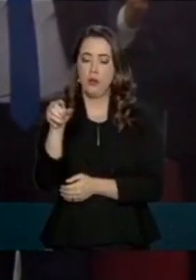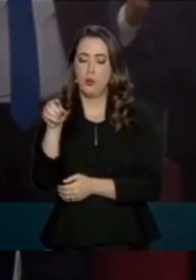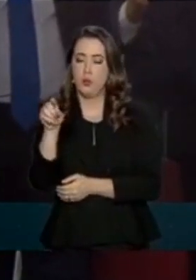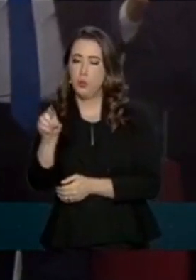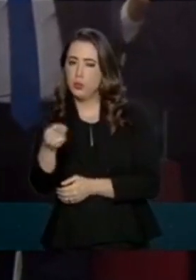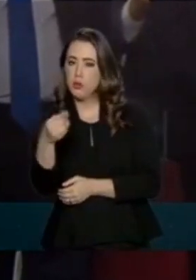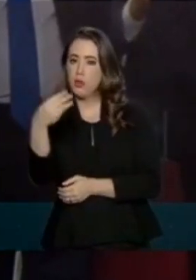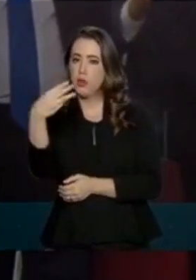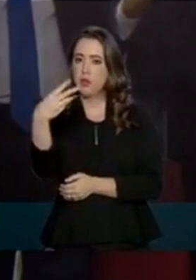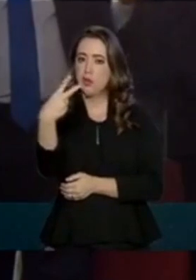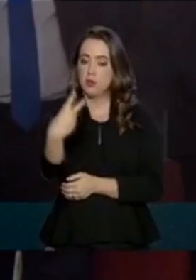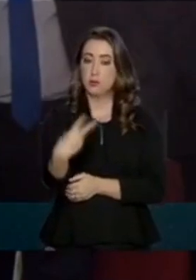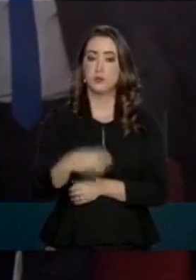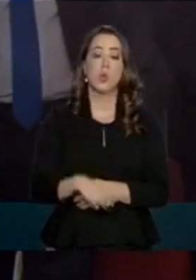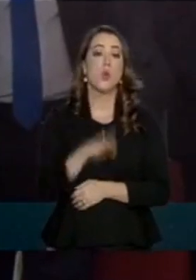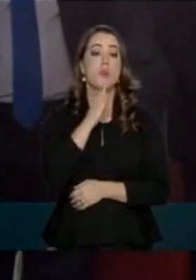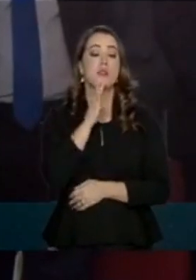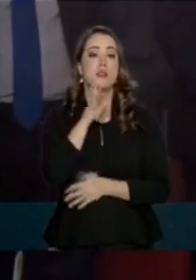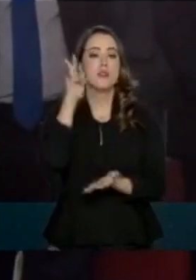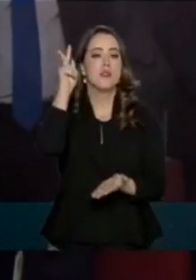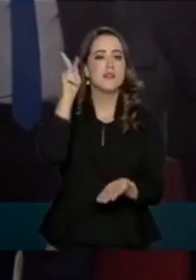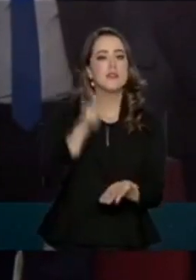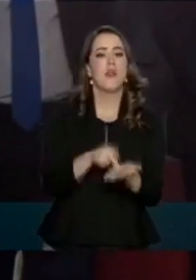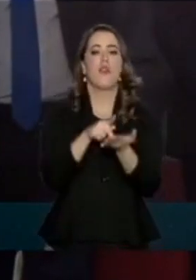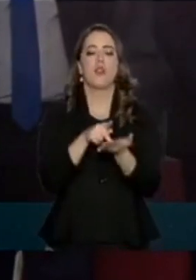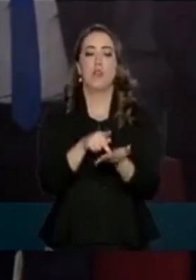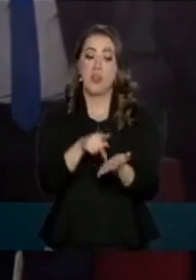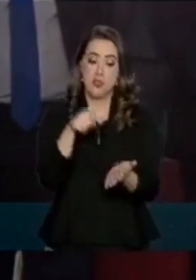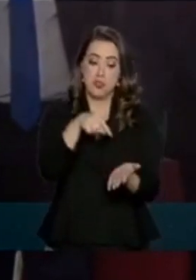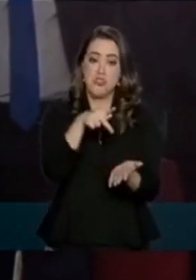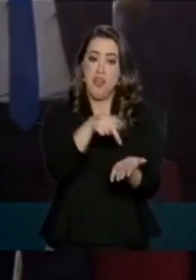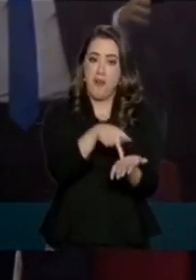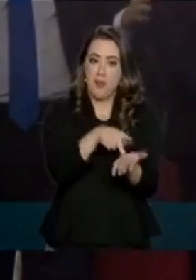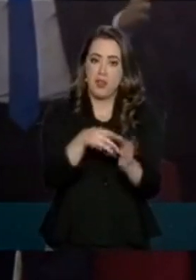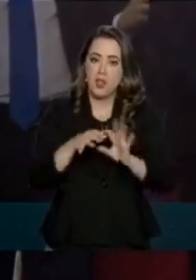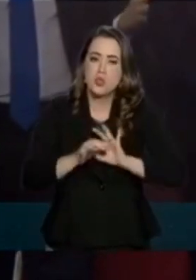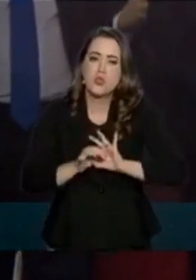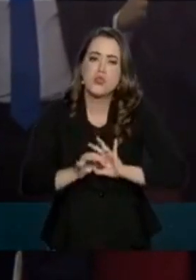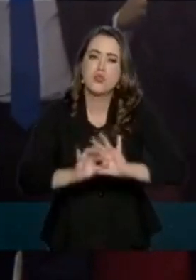E conhecereis a verdade, e a verdade vos libertará.